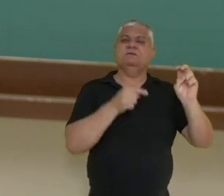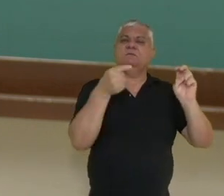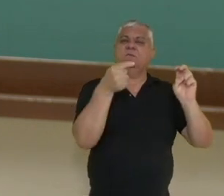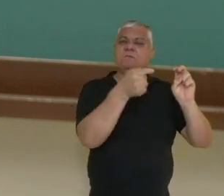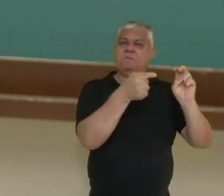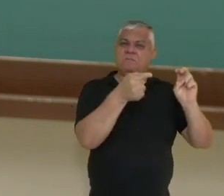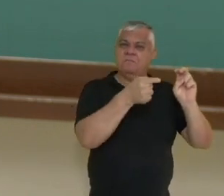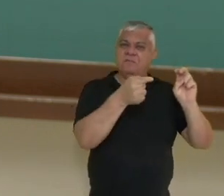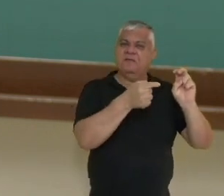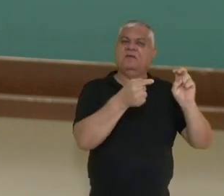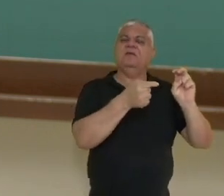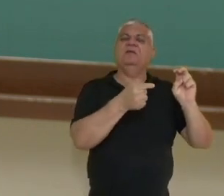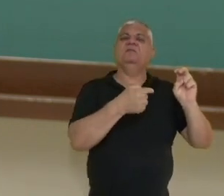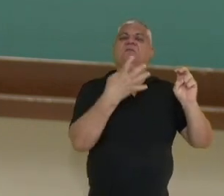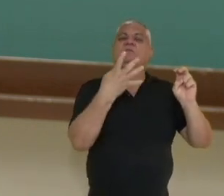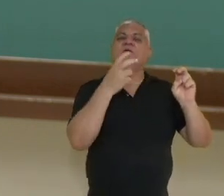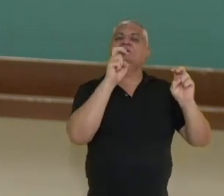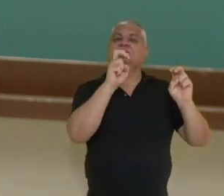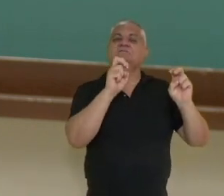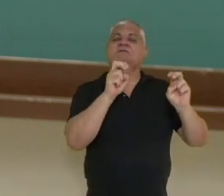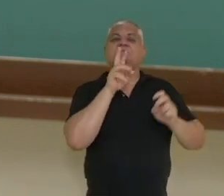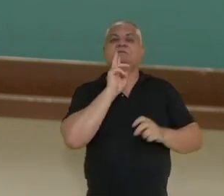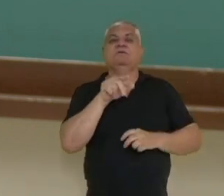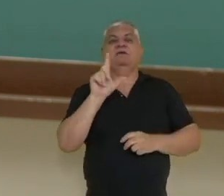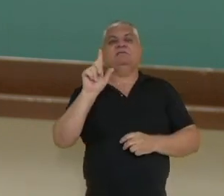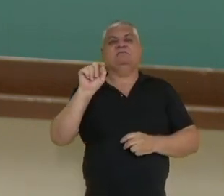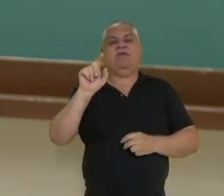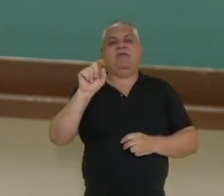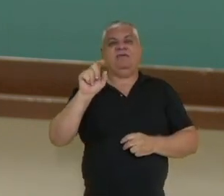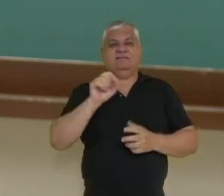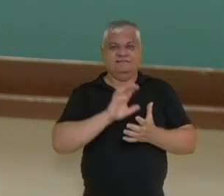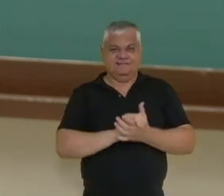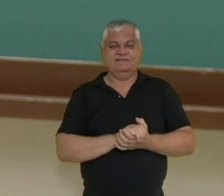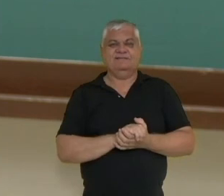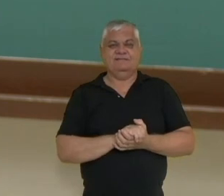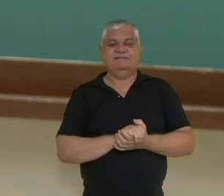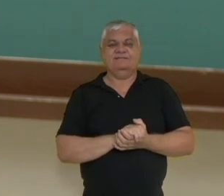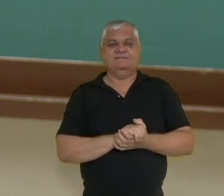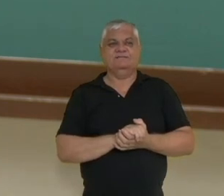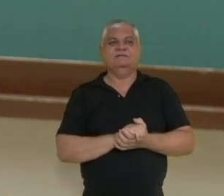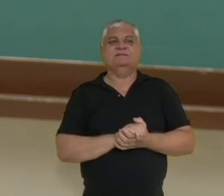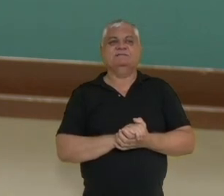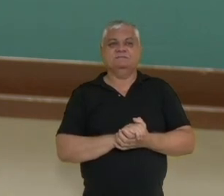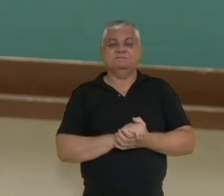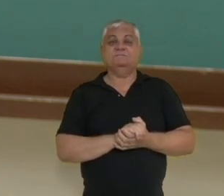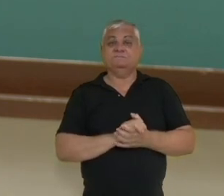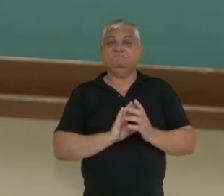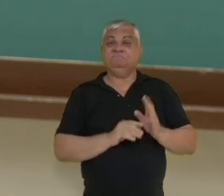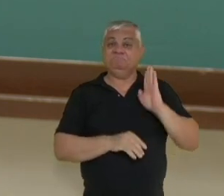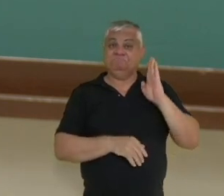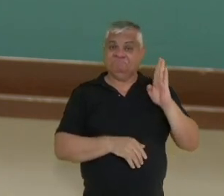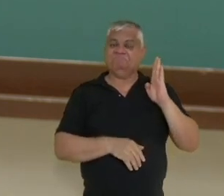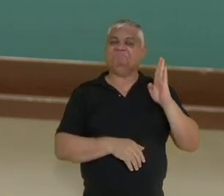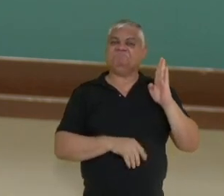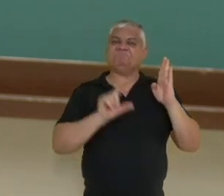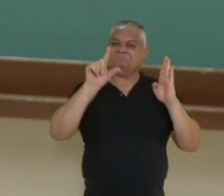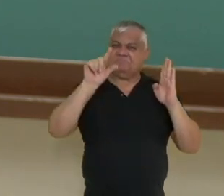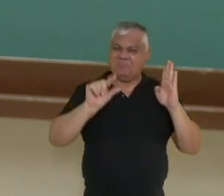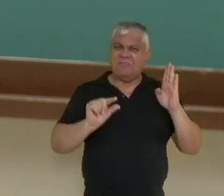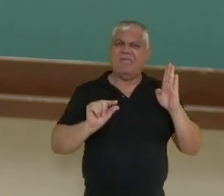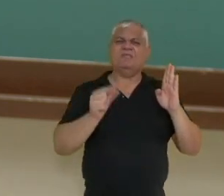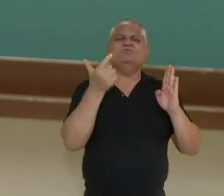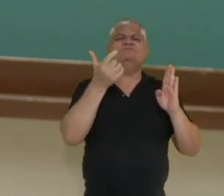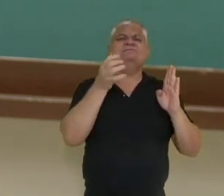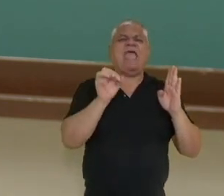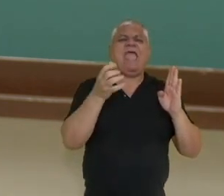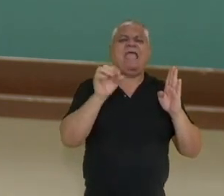amplitude, que foi 55 menos 45, que é igual a 10. Então, como a dupla B, ela teve